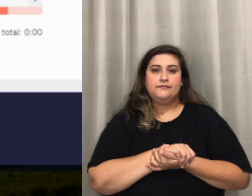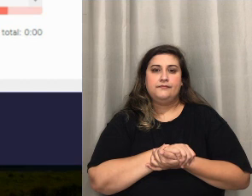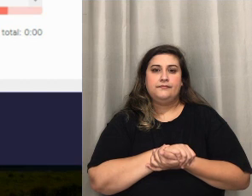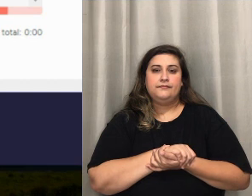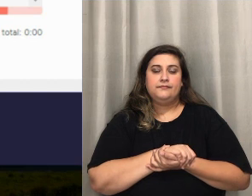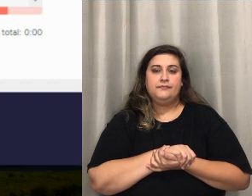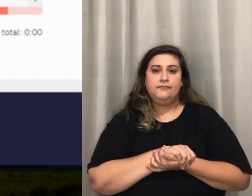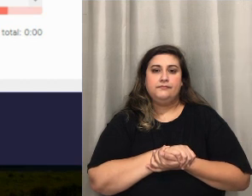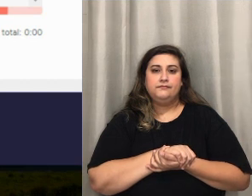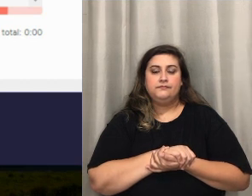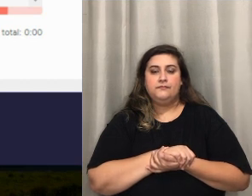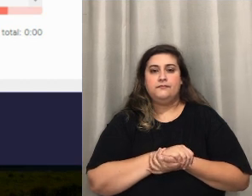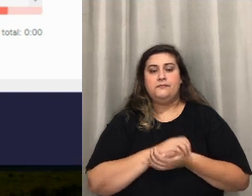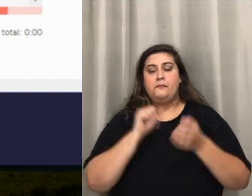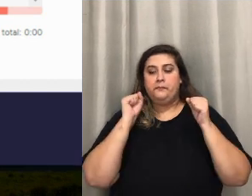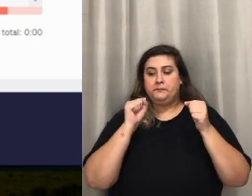Anchor.